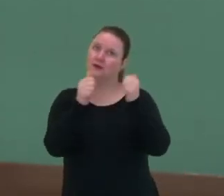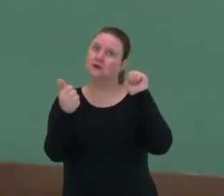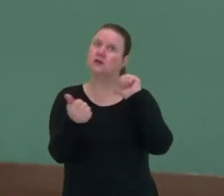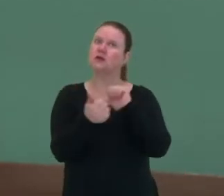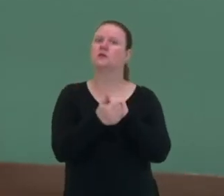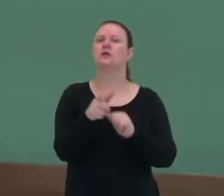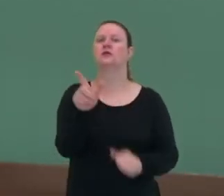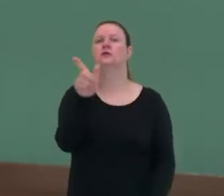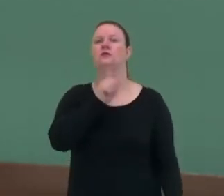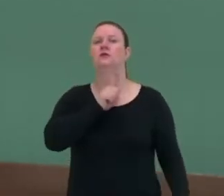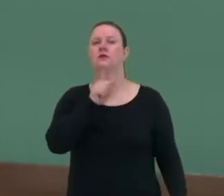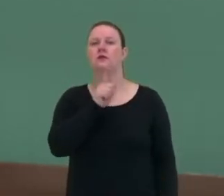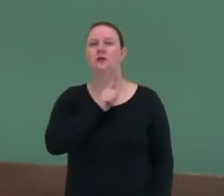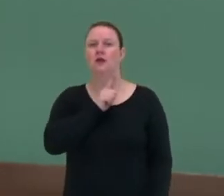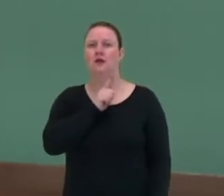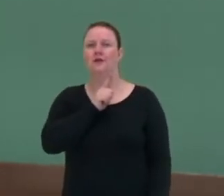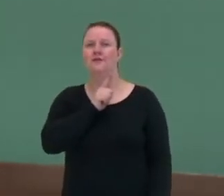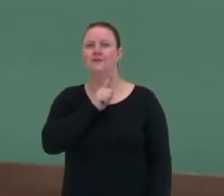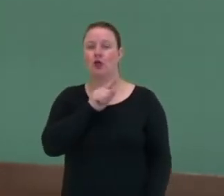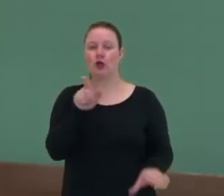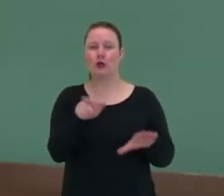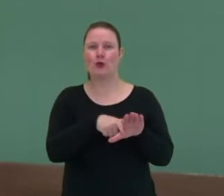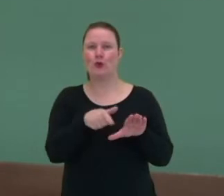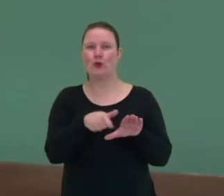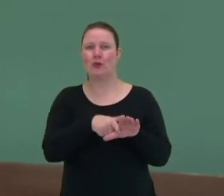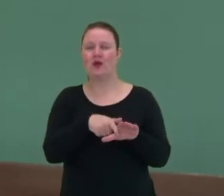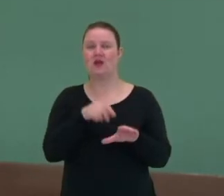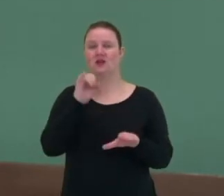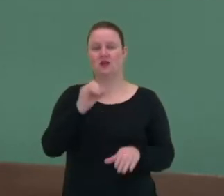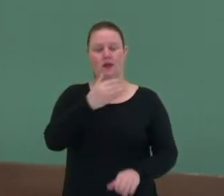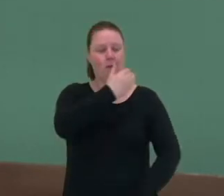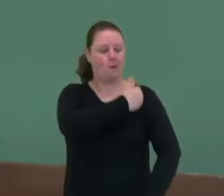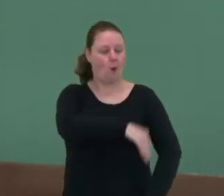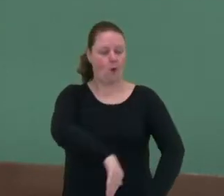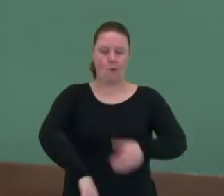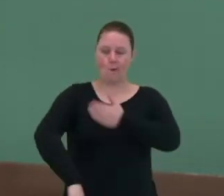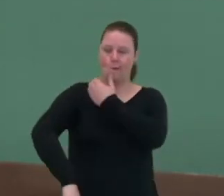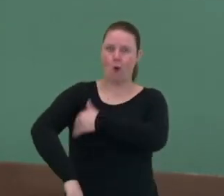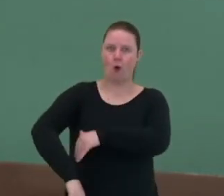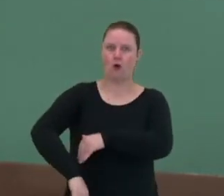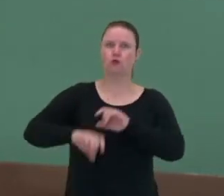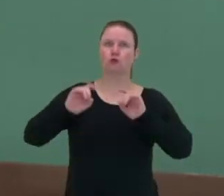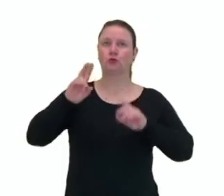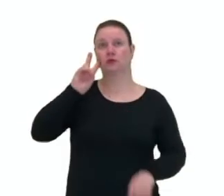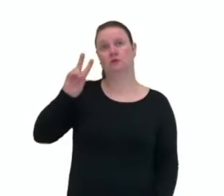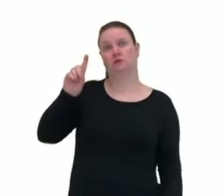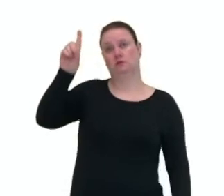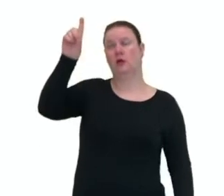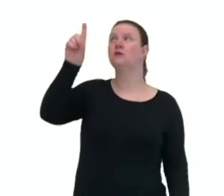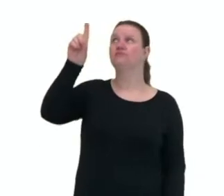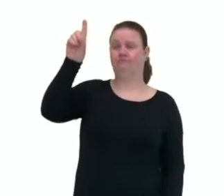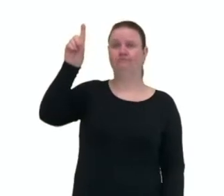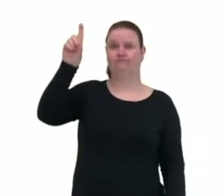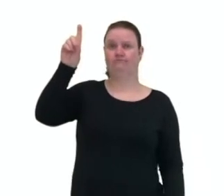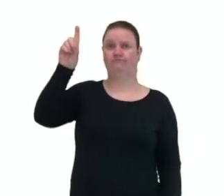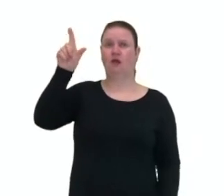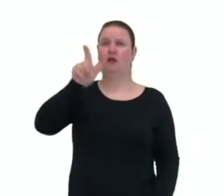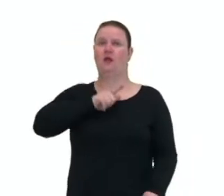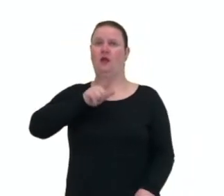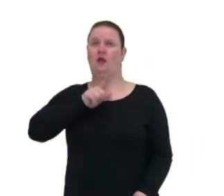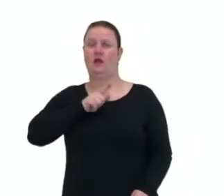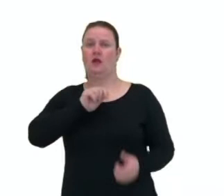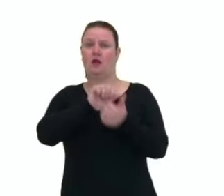poder fazer o arremesso, né? Se ela não tem os braços, né, utiliza só as pernas, como a gente está vendo na imagem, existem